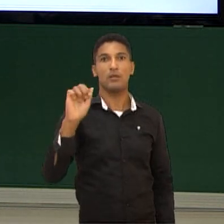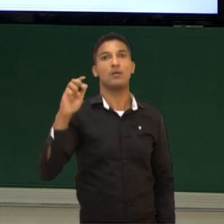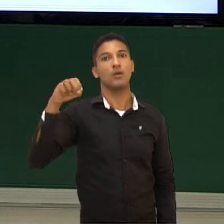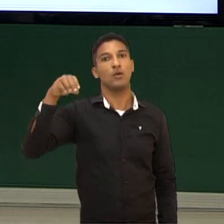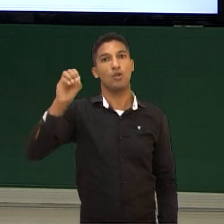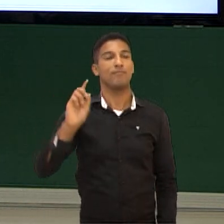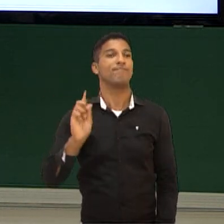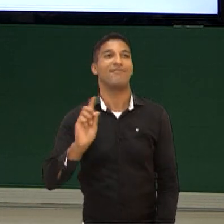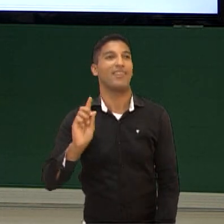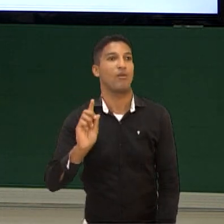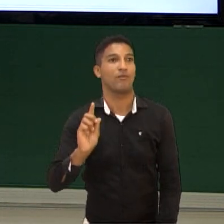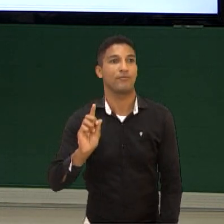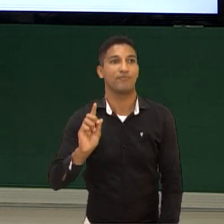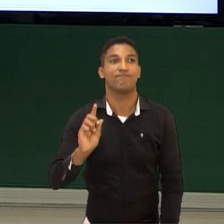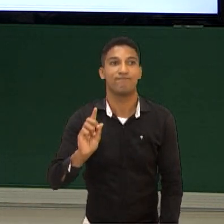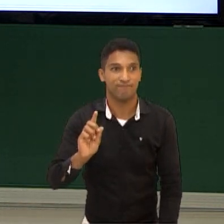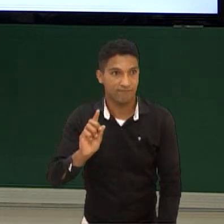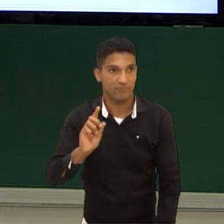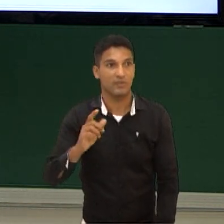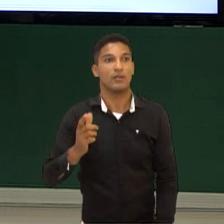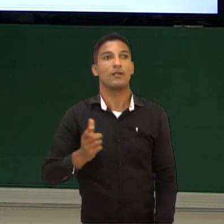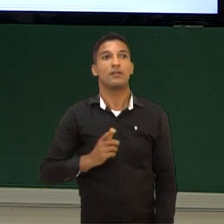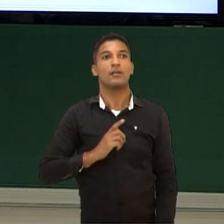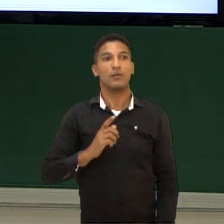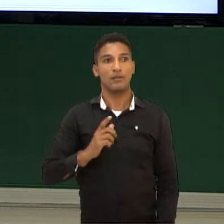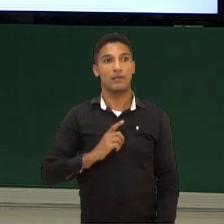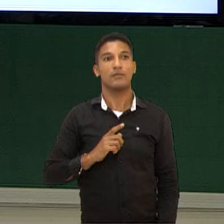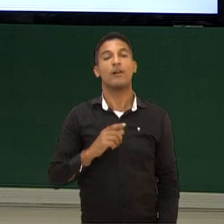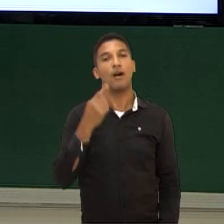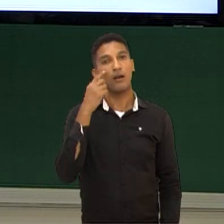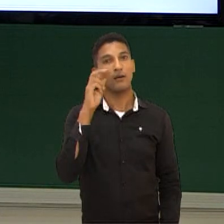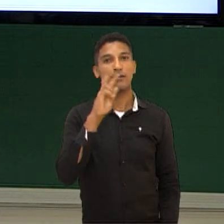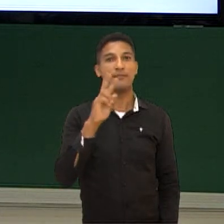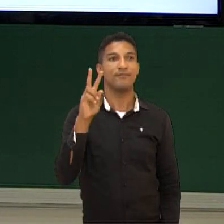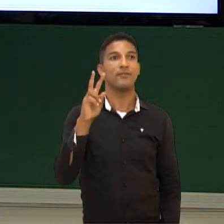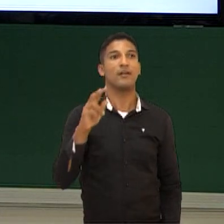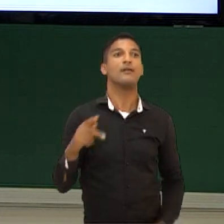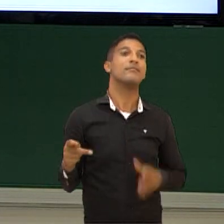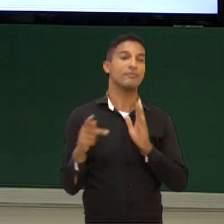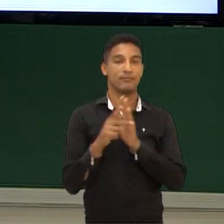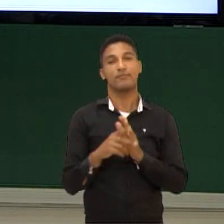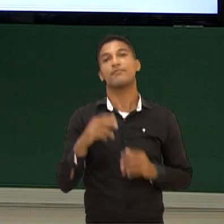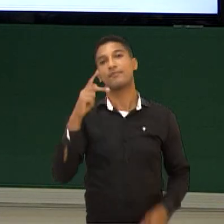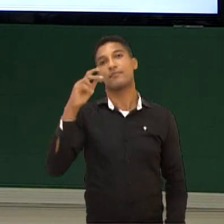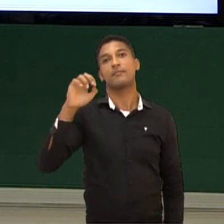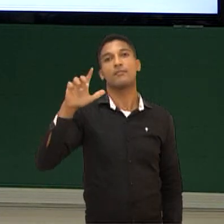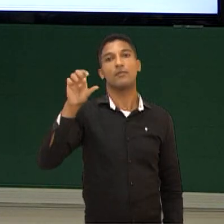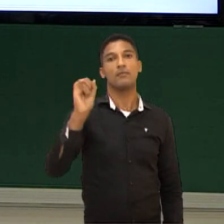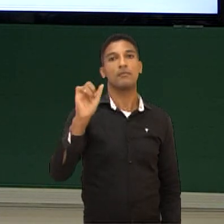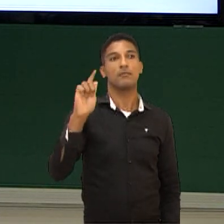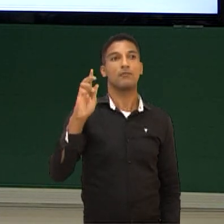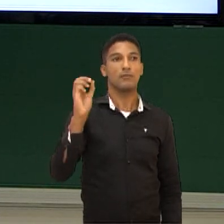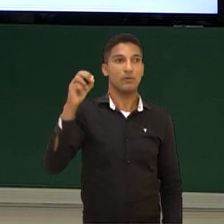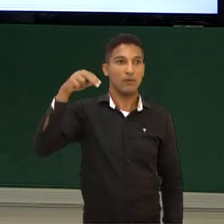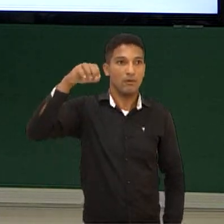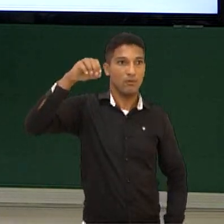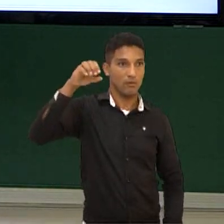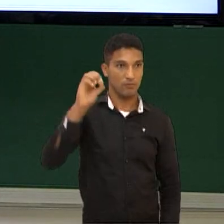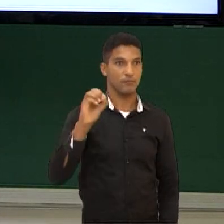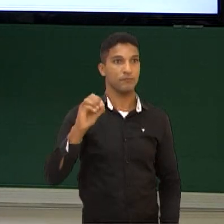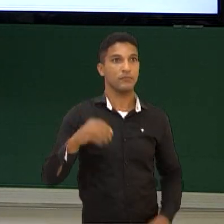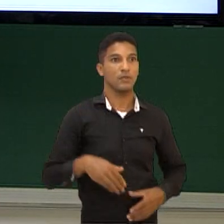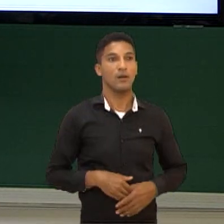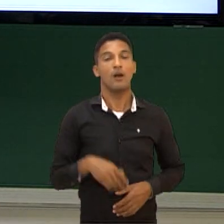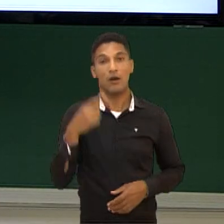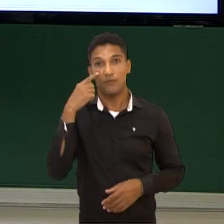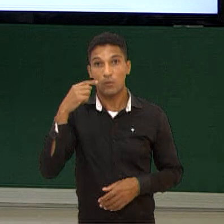assunto. Então, nós temos todos esses outros que são polígonos. Estes daqui que a